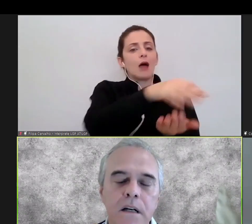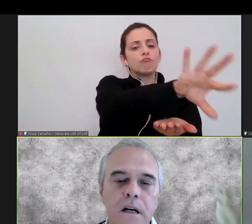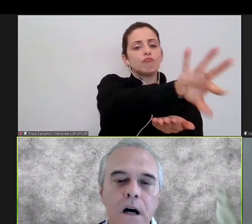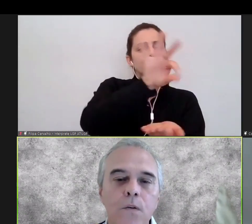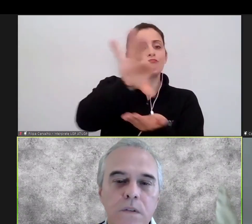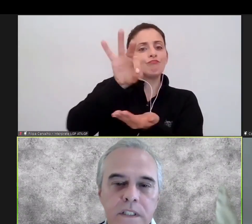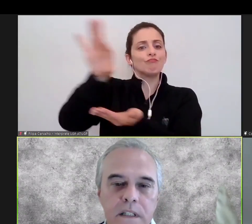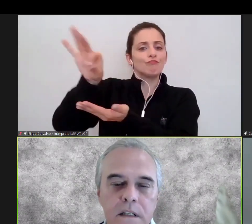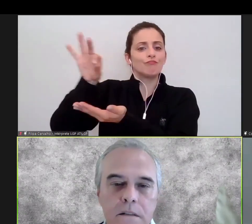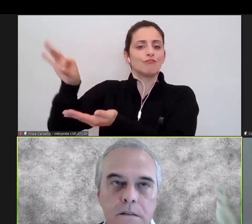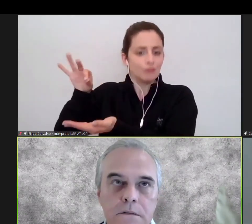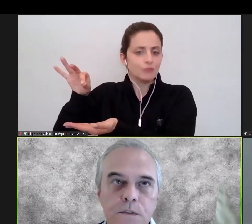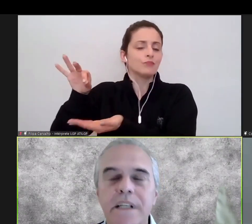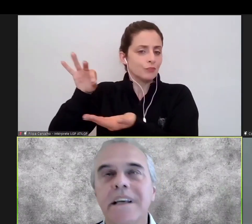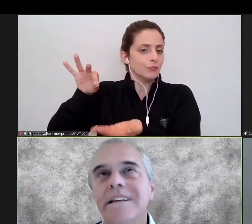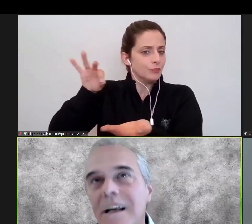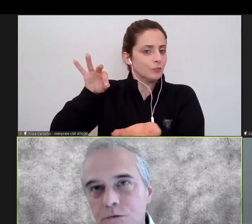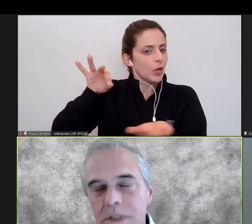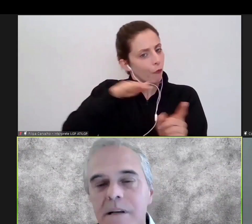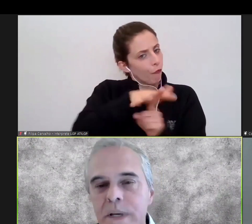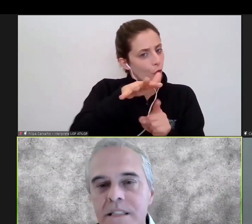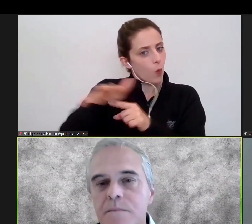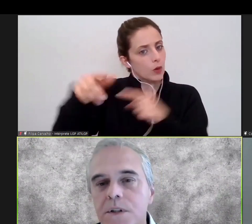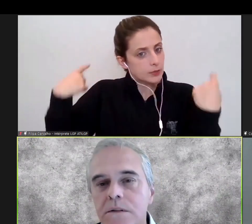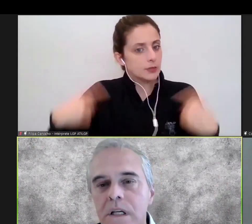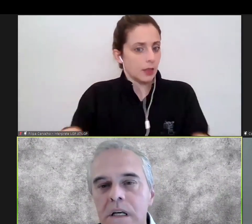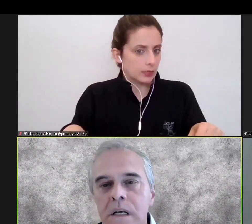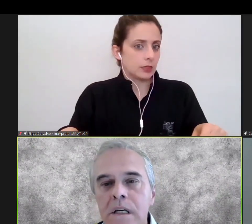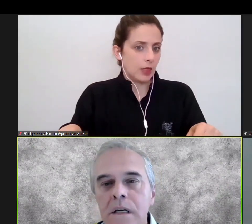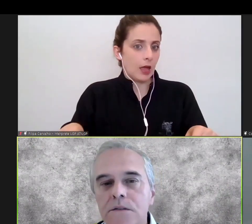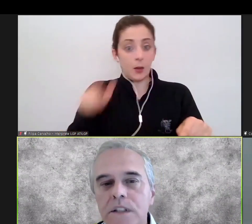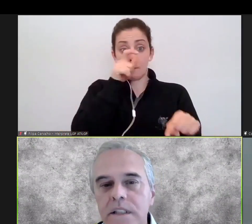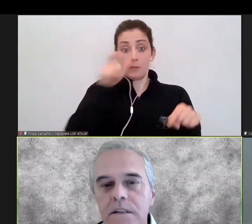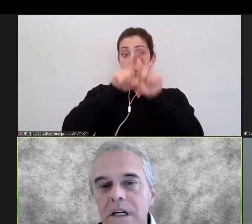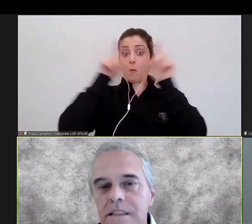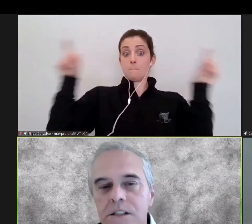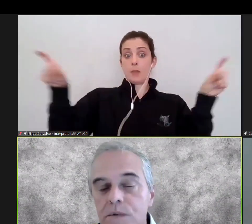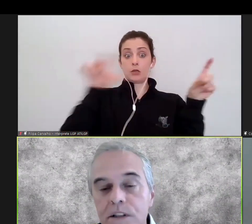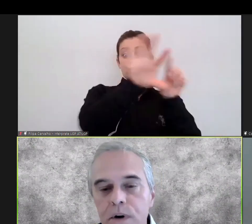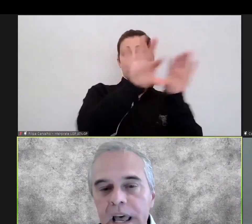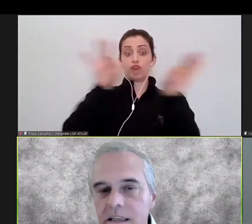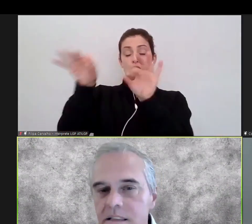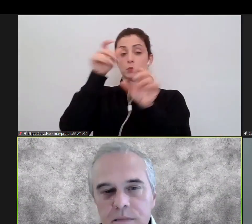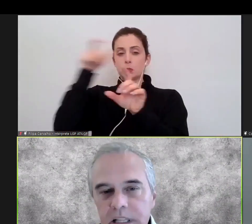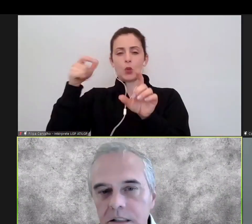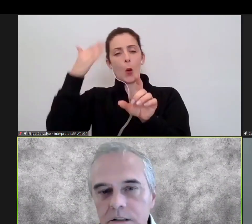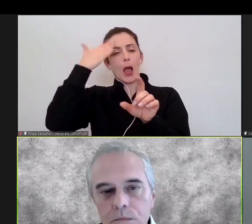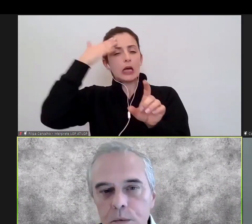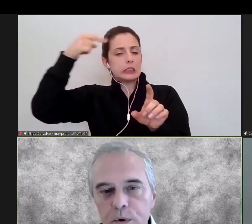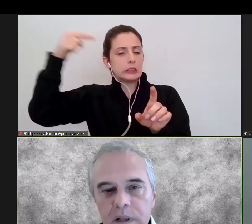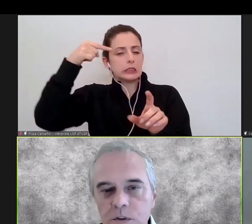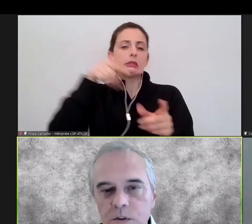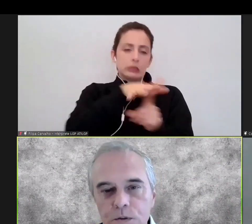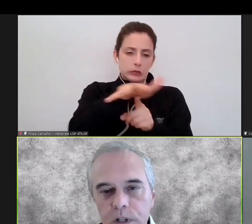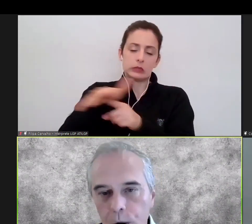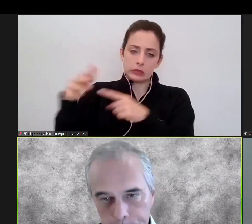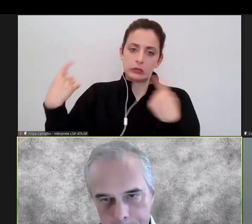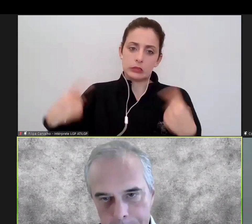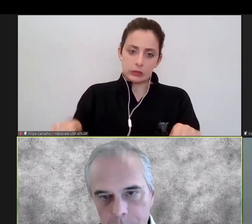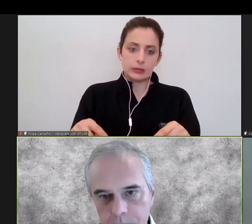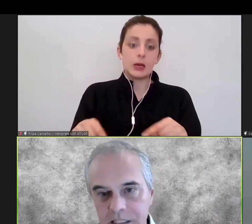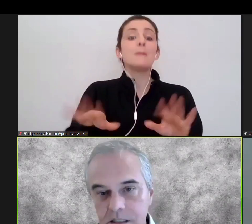é algo que, não vou dizer que é dado, mas é percebido. No entanto, o racismo ele não é examinado como um problema